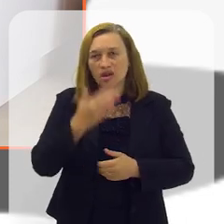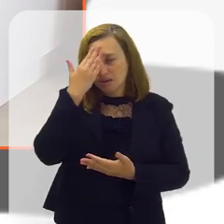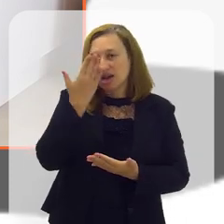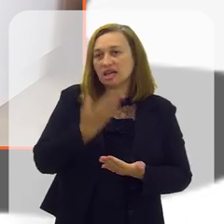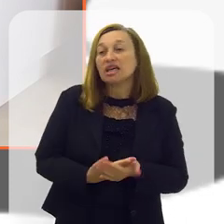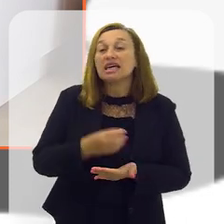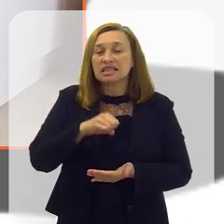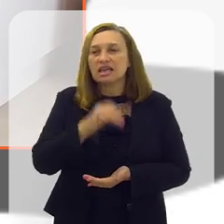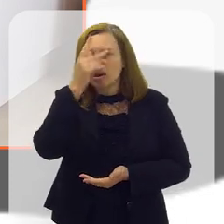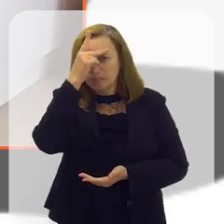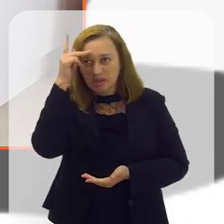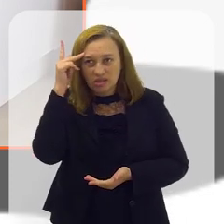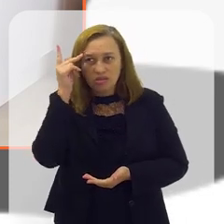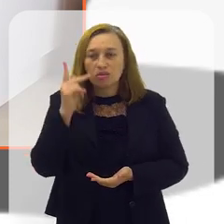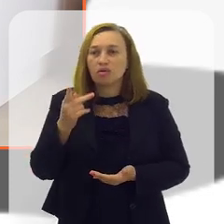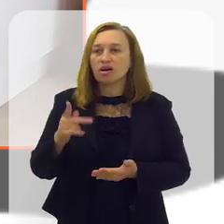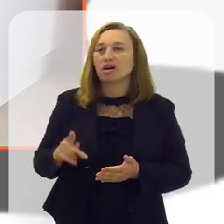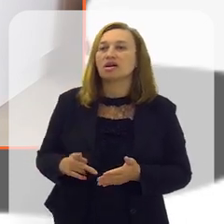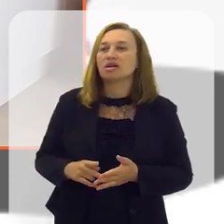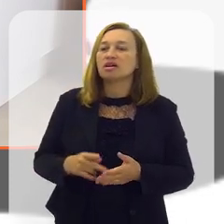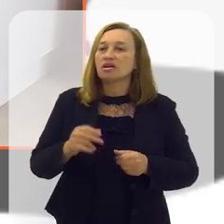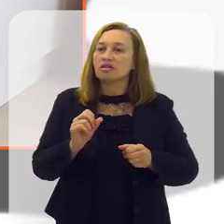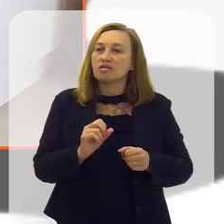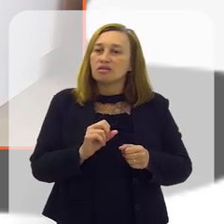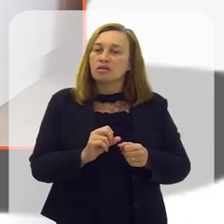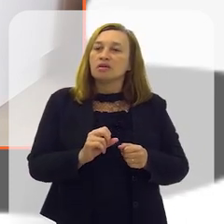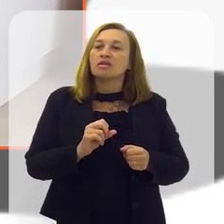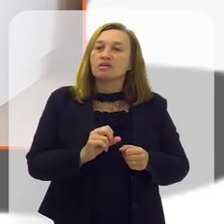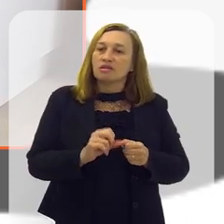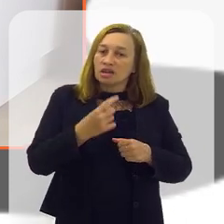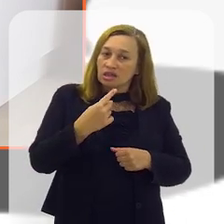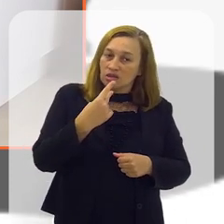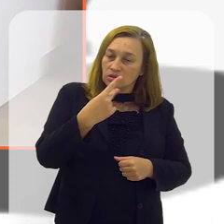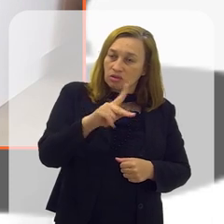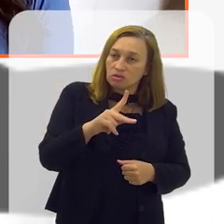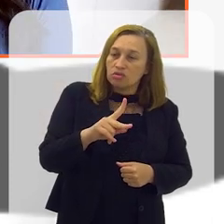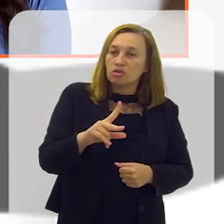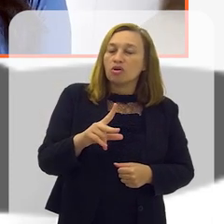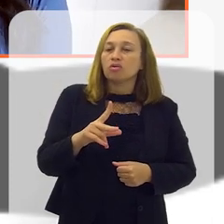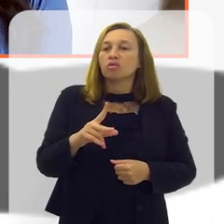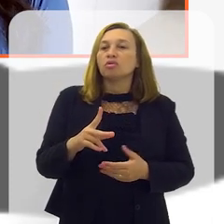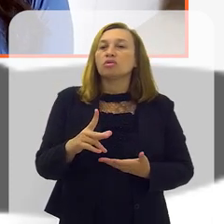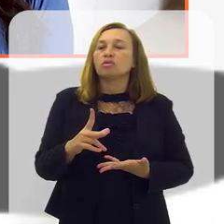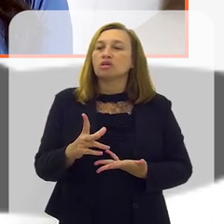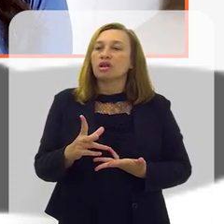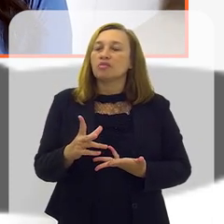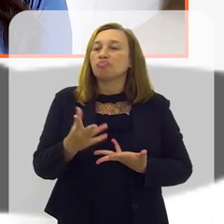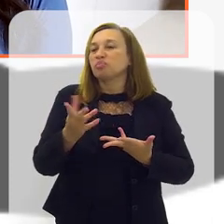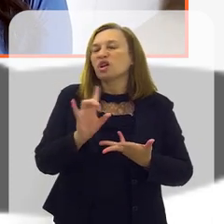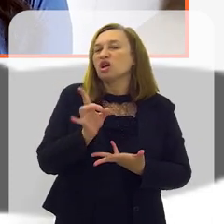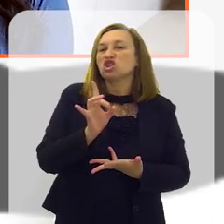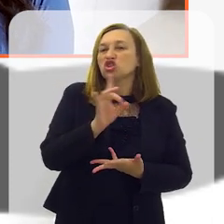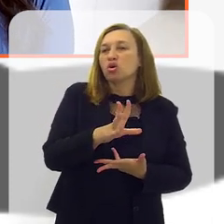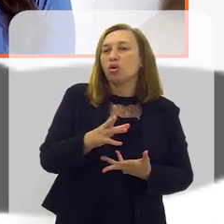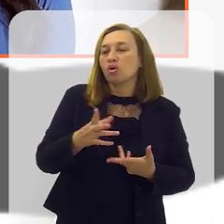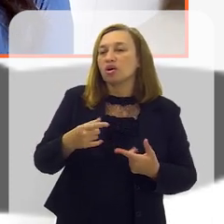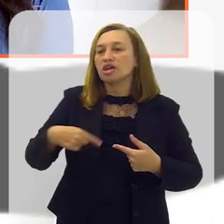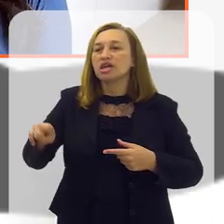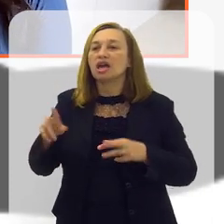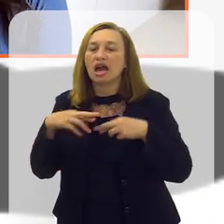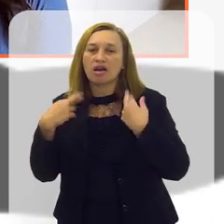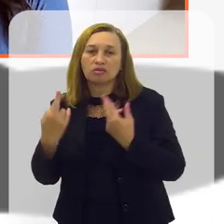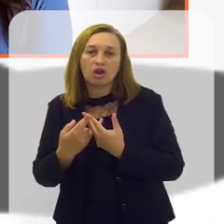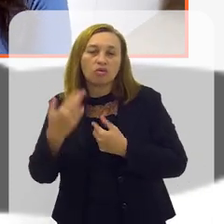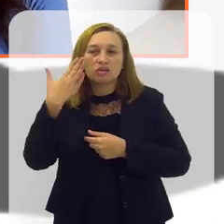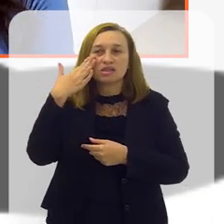sim, eu acredito, se a pessoa fizer a parte dela, né? Não é só ir à reunião, isso eu acho importante a gente esclarecer. Não é só